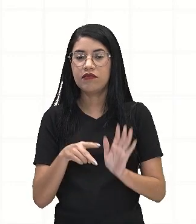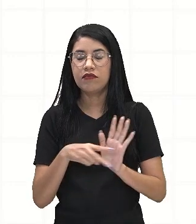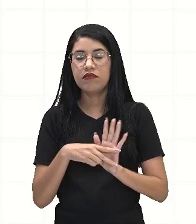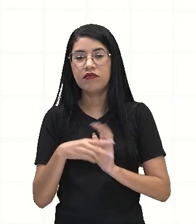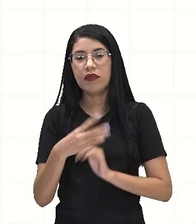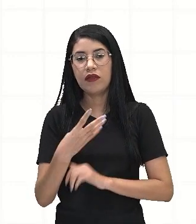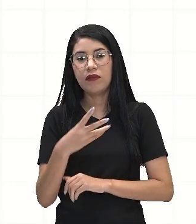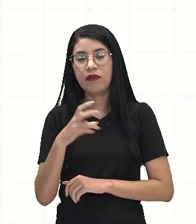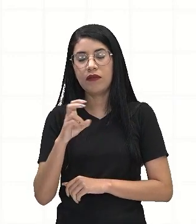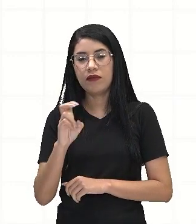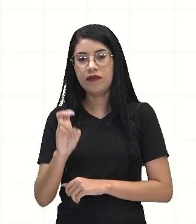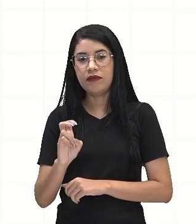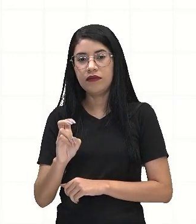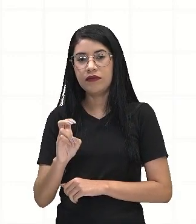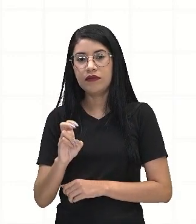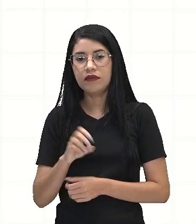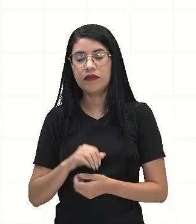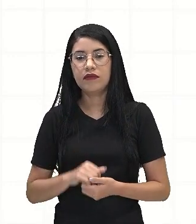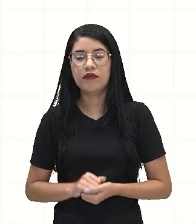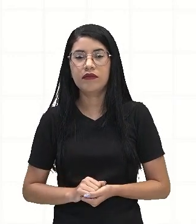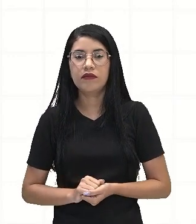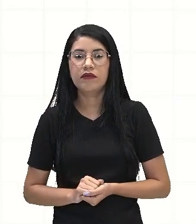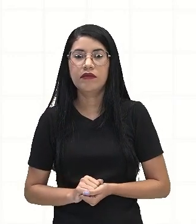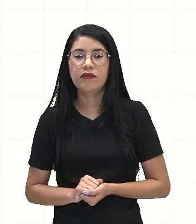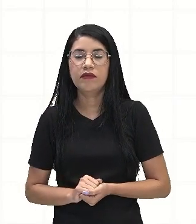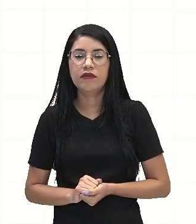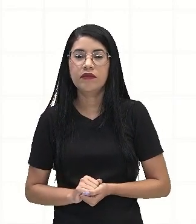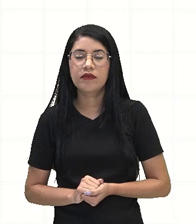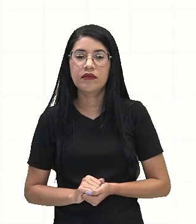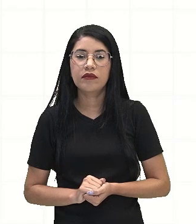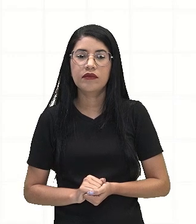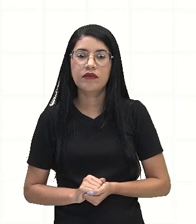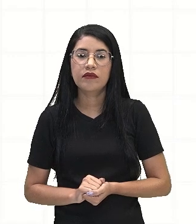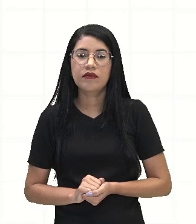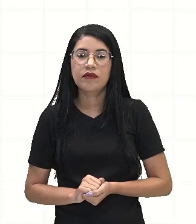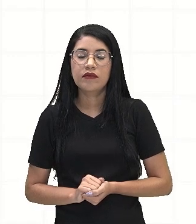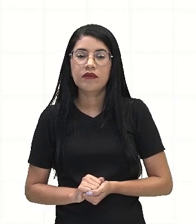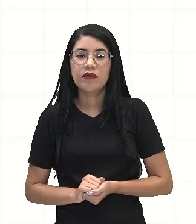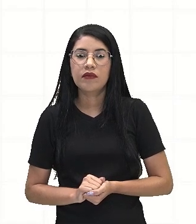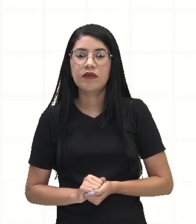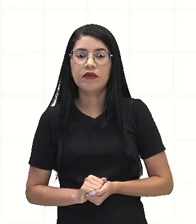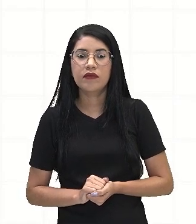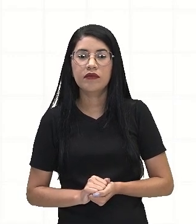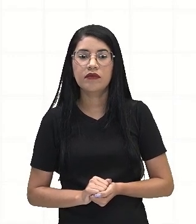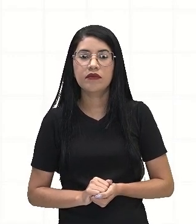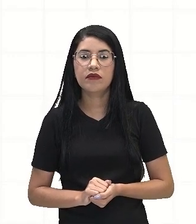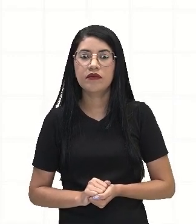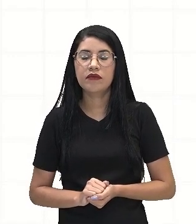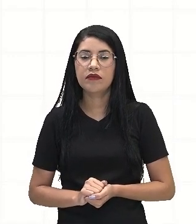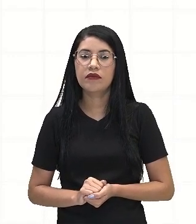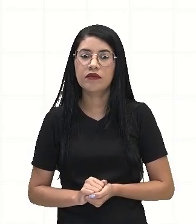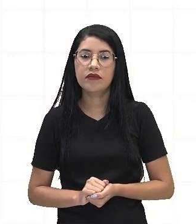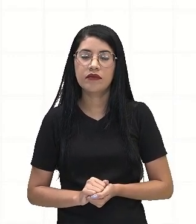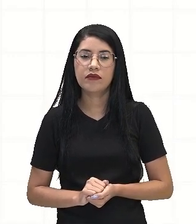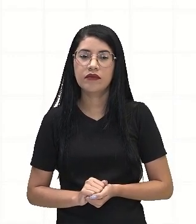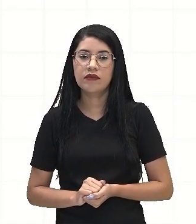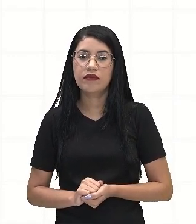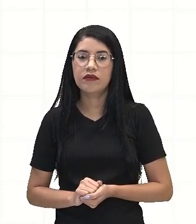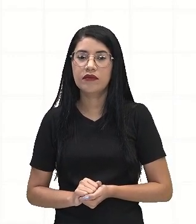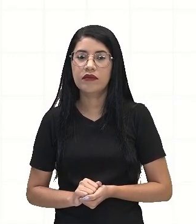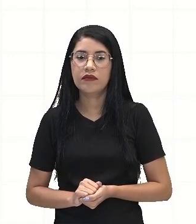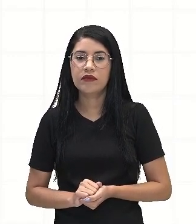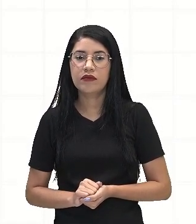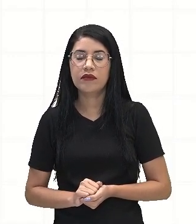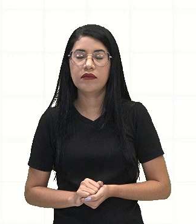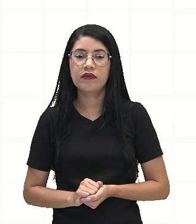melhor. 15x é igual a 45, né? E assim a gente já tem que saber encontrar a medida do x assim dessa forma,